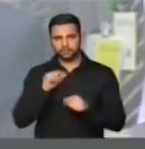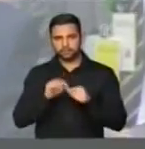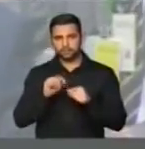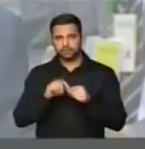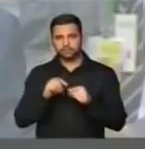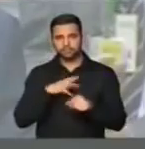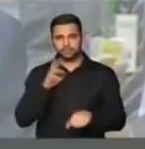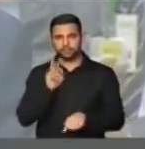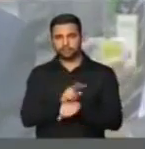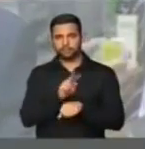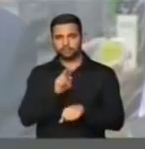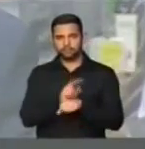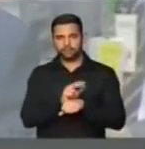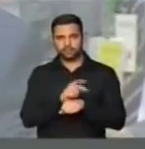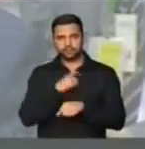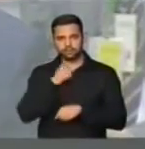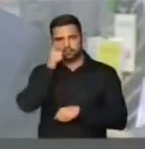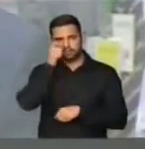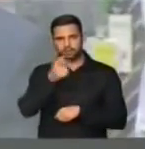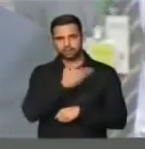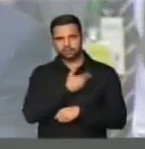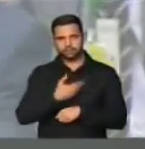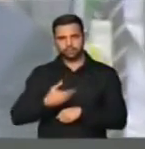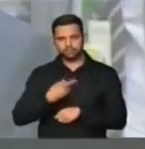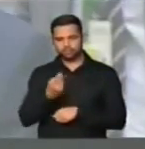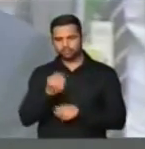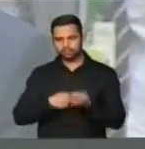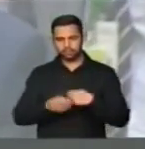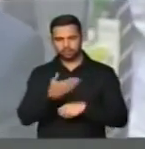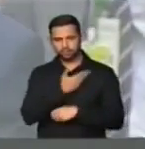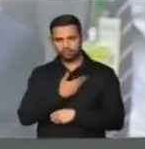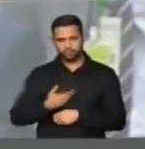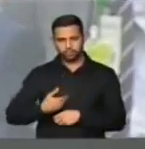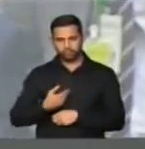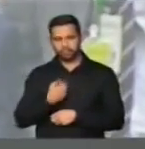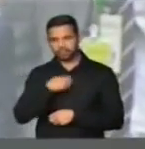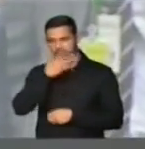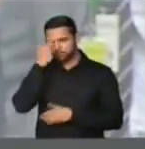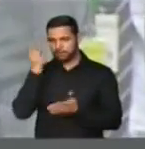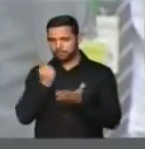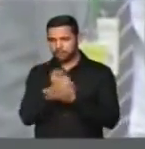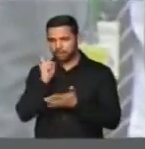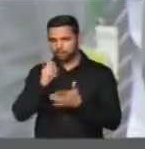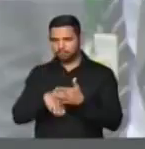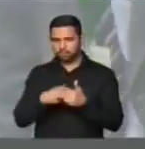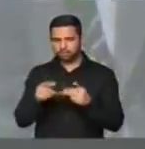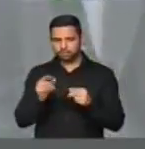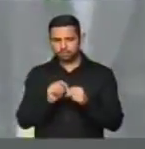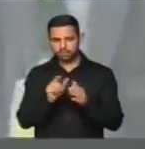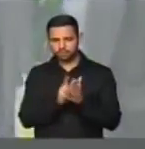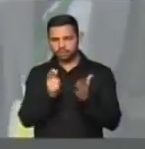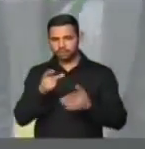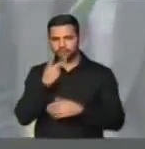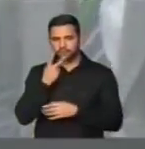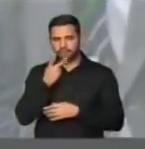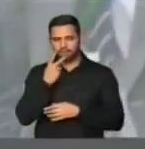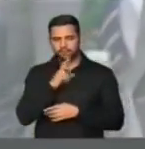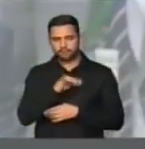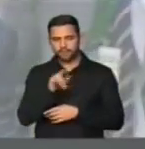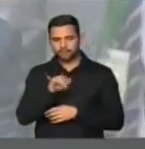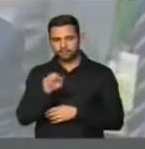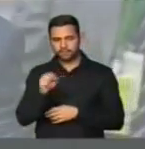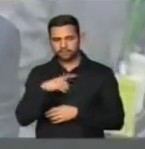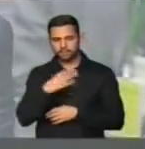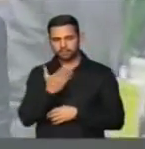Em defesa do interesse público, do dinheiro público, daqueles que pagam imposto. Na matéria, cita várias vezes